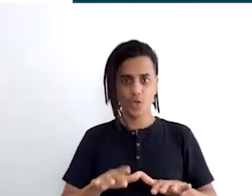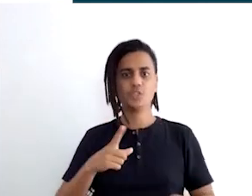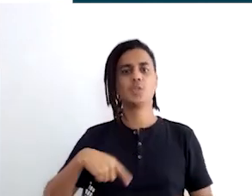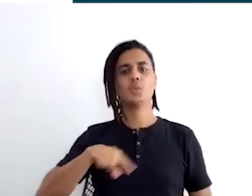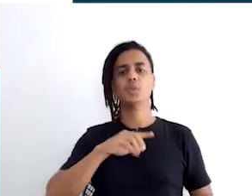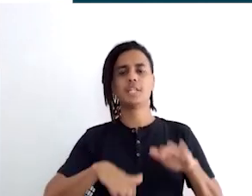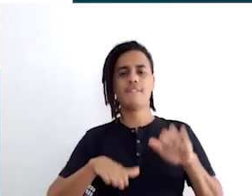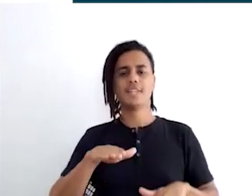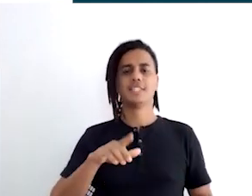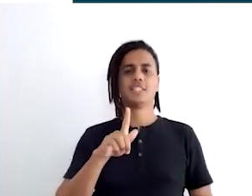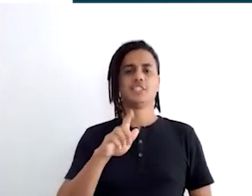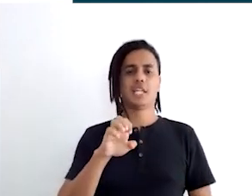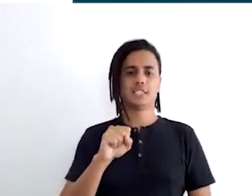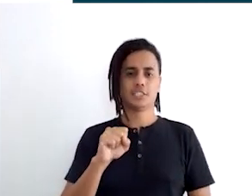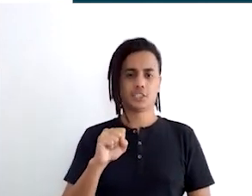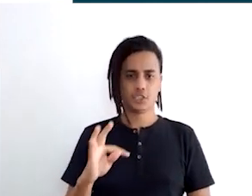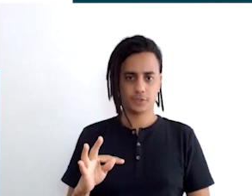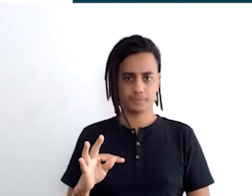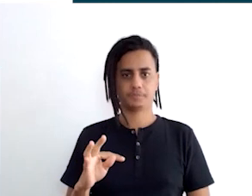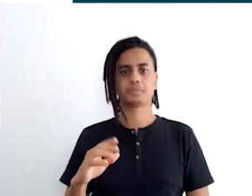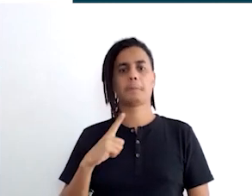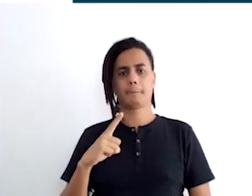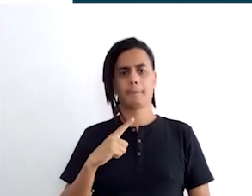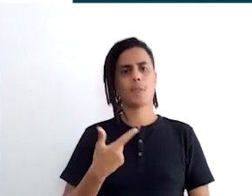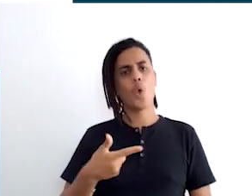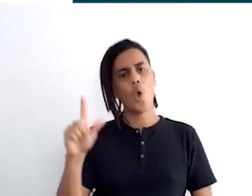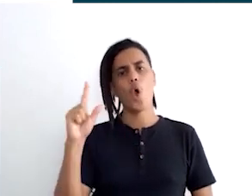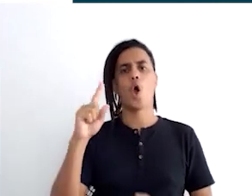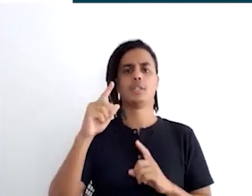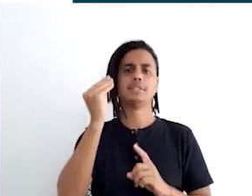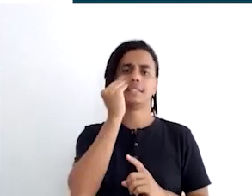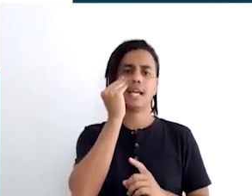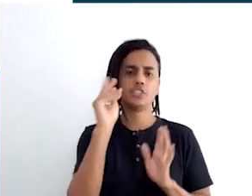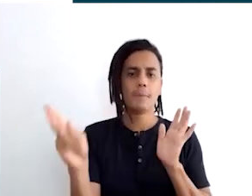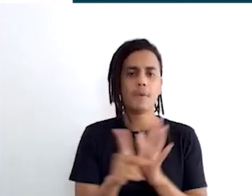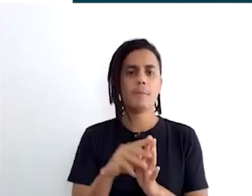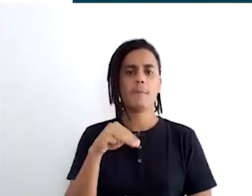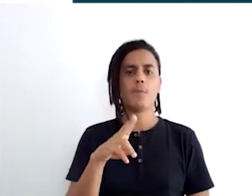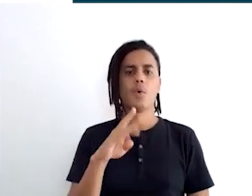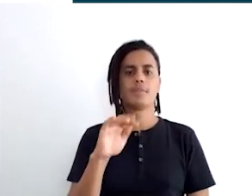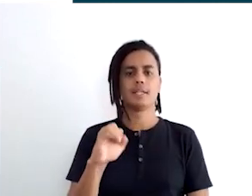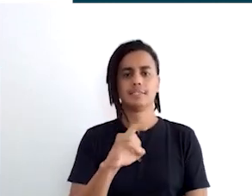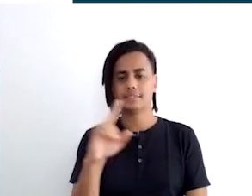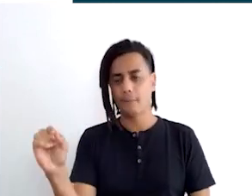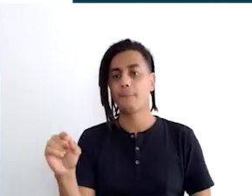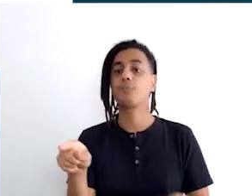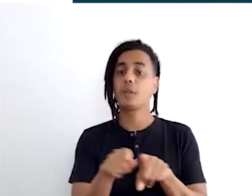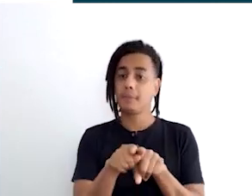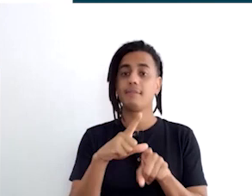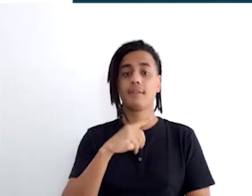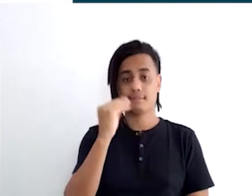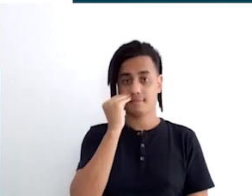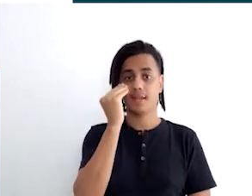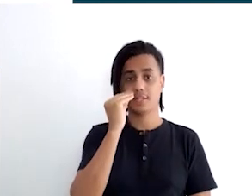o Jest. Tem as ferramentas como o Striker para testes de mutação. Temos testes de infraestrutura também. A gente utiliza